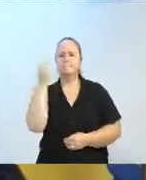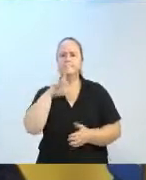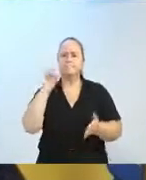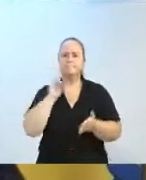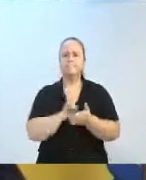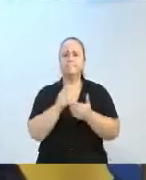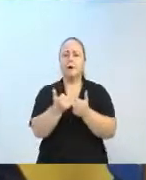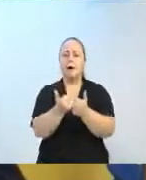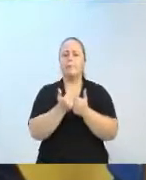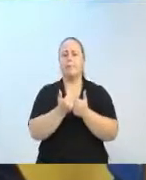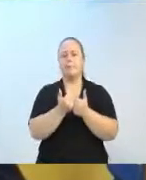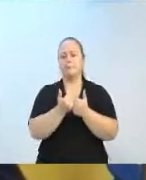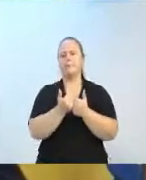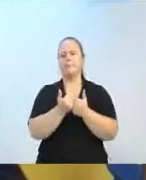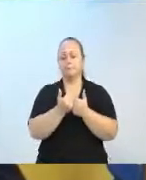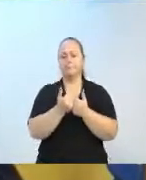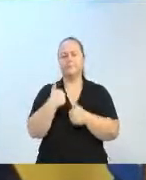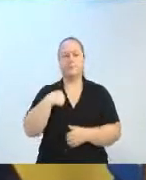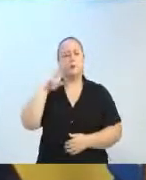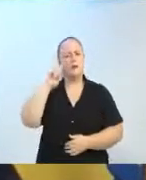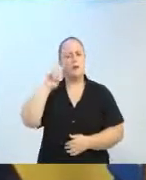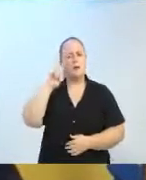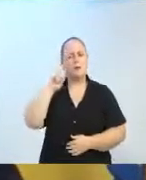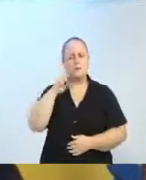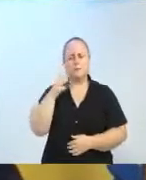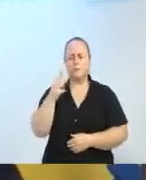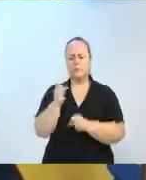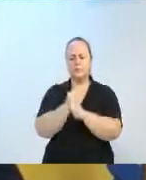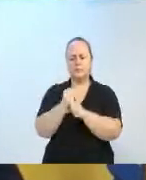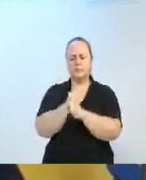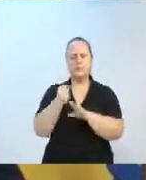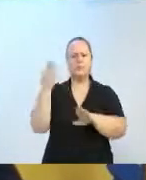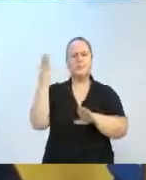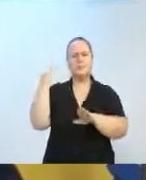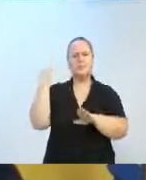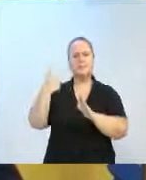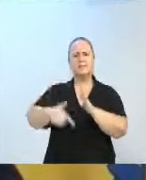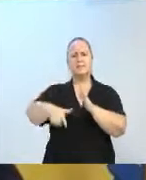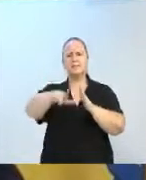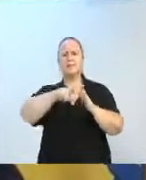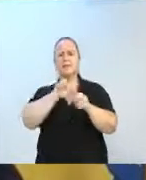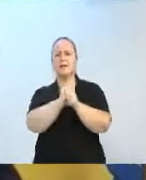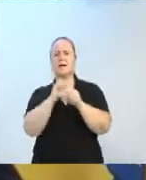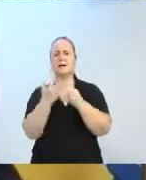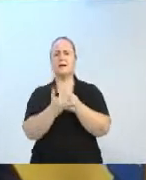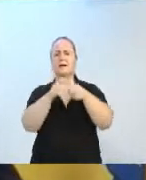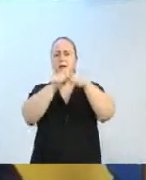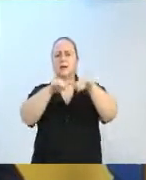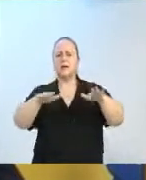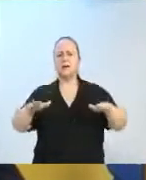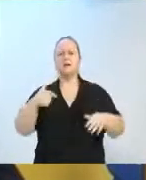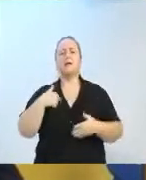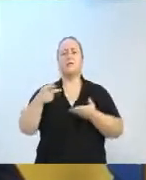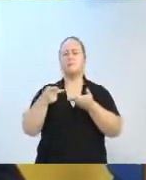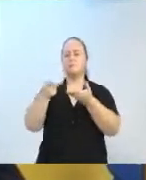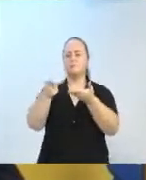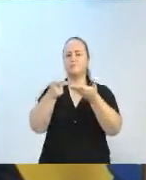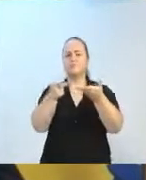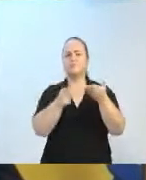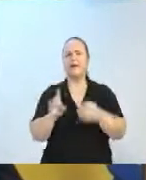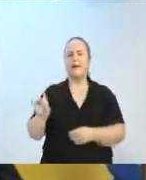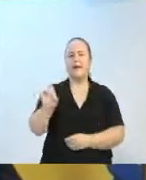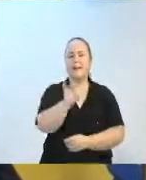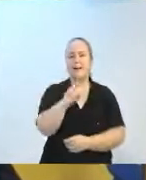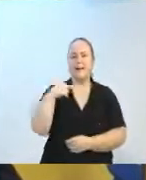tivemos o apoio. Eu lembro aqui, quando eu estive aqui há 3 anos atrás, antes da pandemia ainda, e visitei cada um dos vereadores,